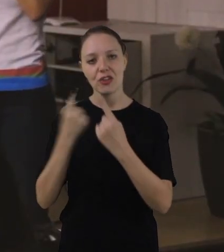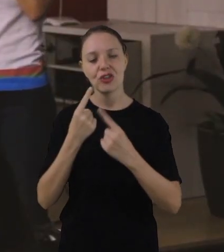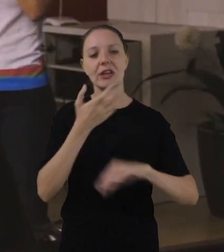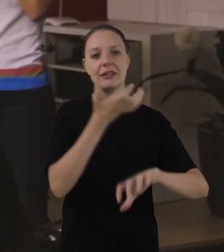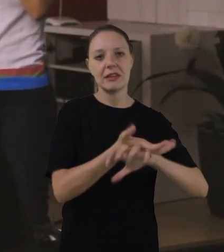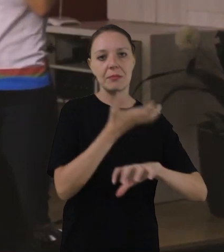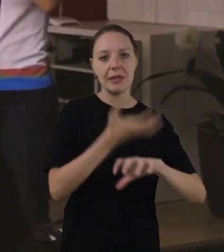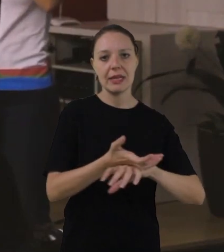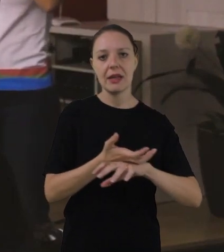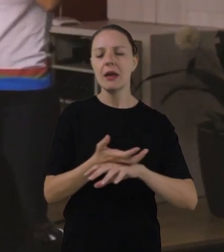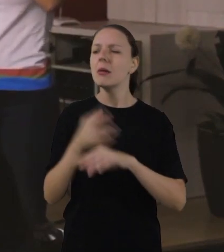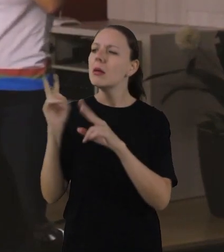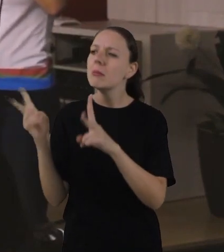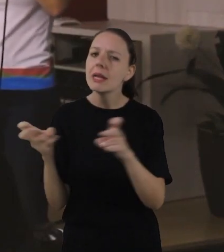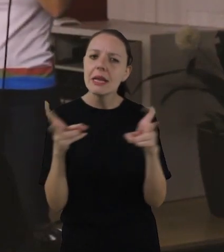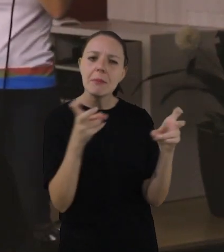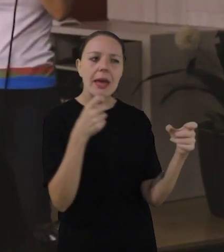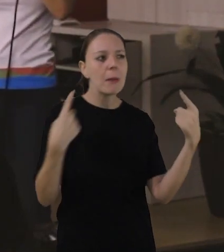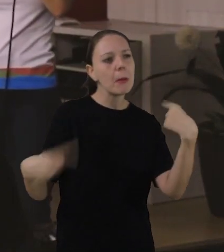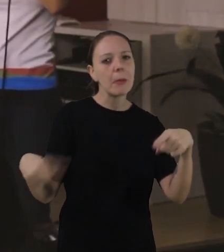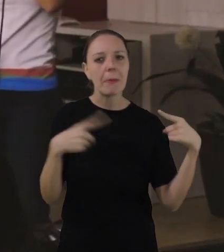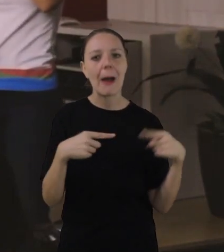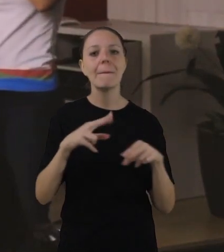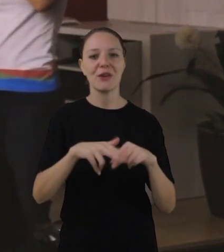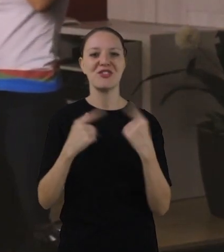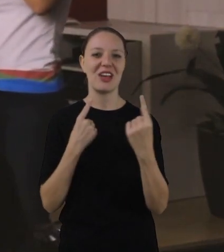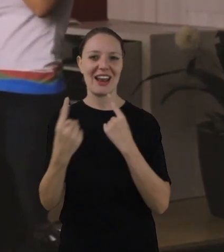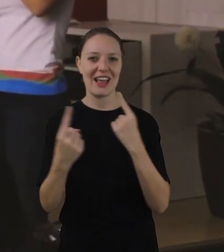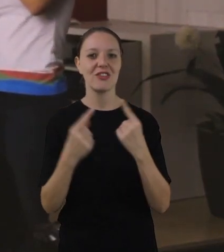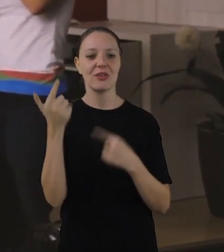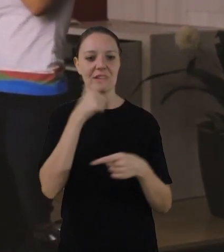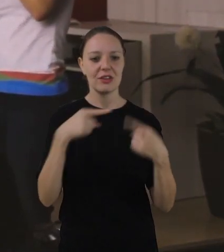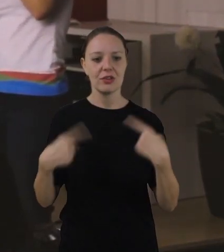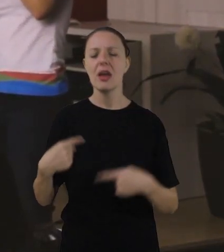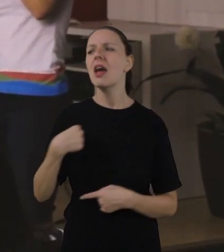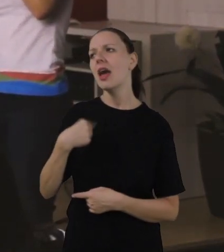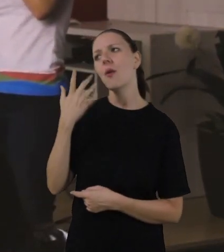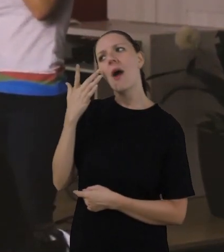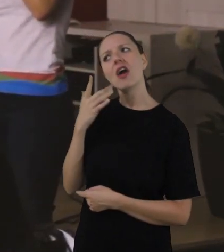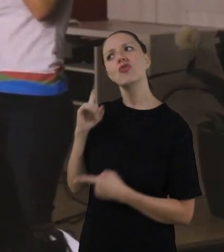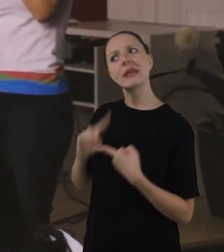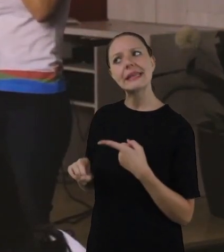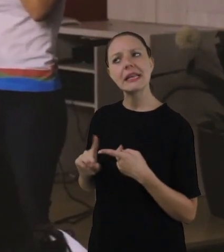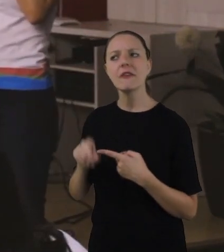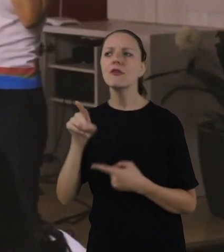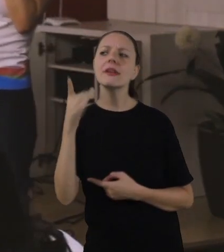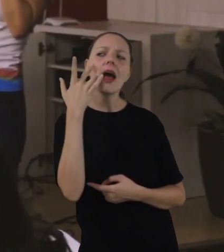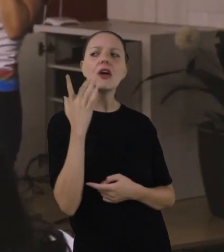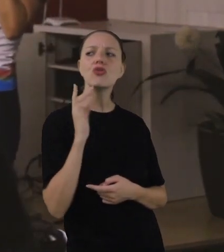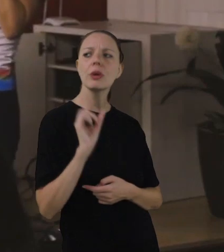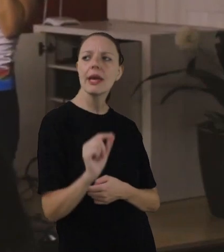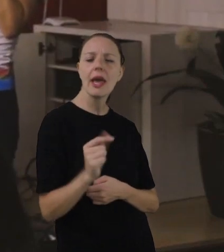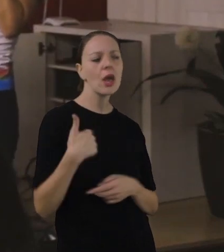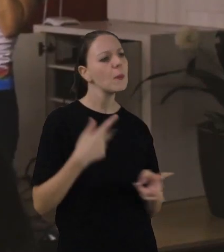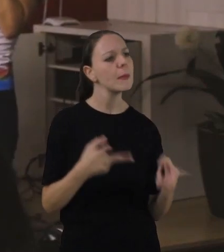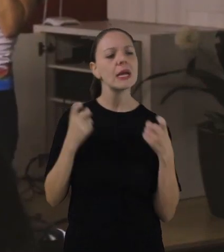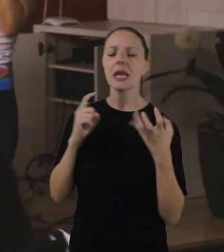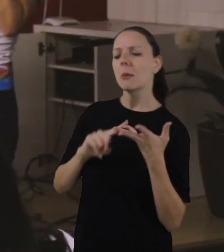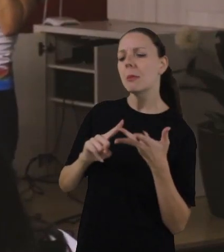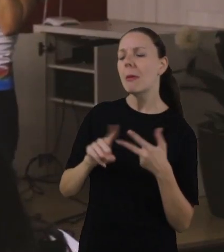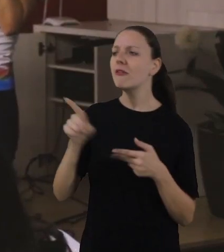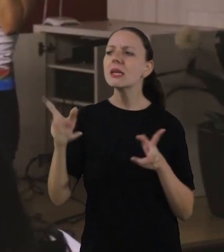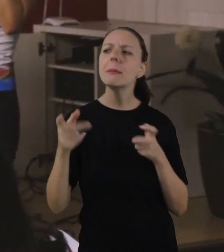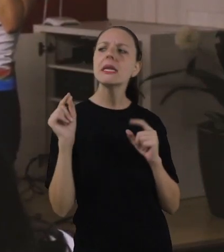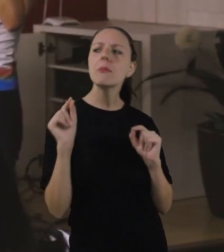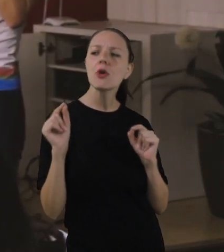evoluir na busca da verdade, porque com a dialética você consegue discutir, né? Eu acho isso, e você, o que você acha? Eu percebo o mundo desse jeito, e você,